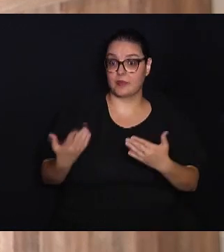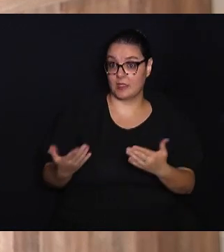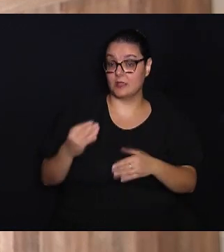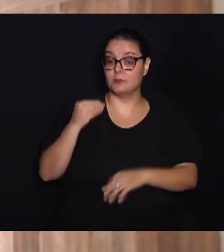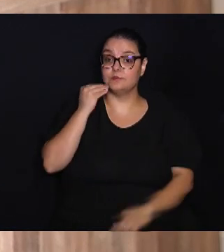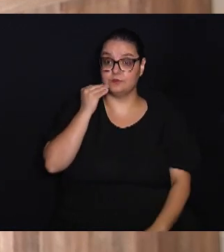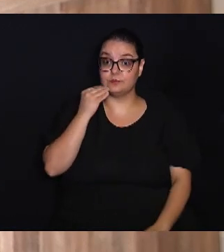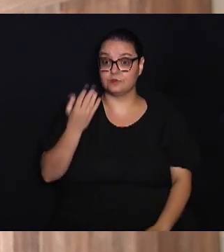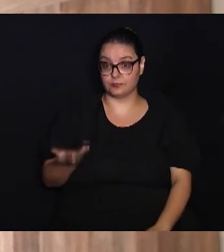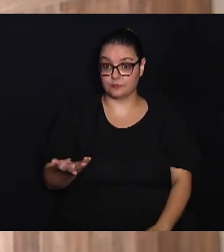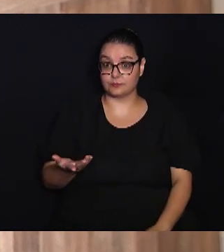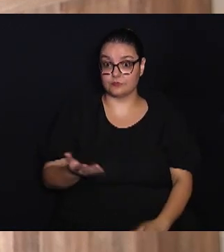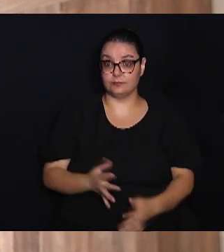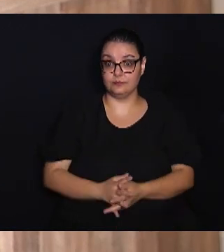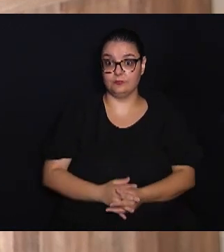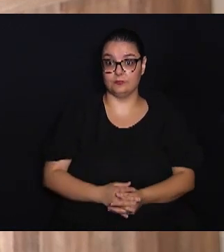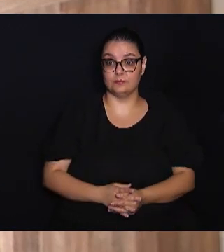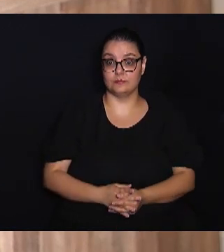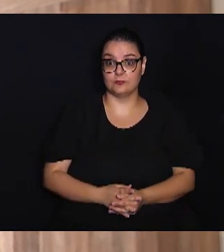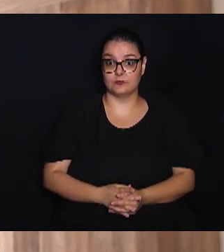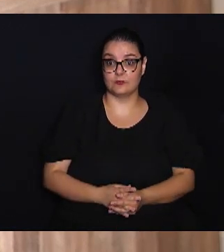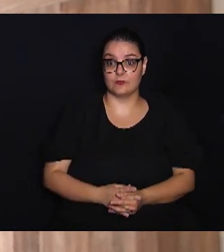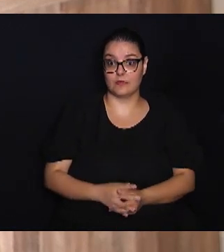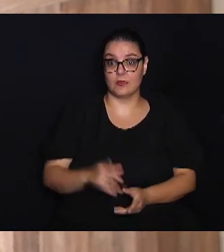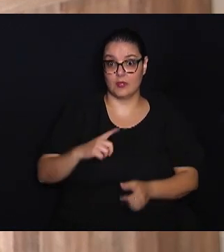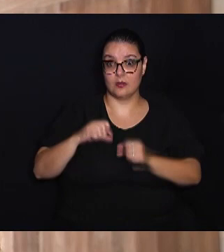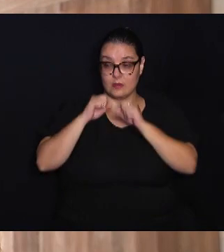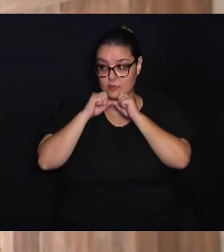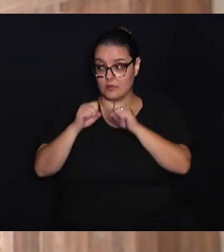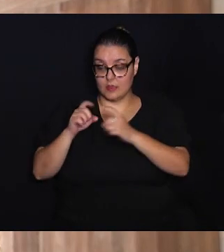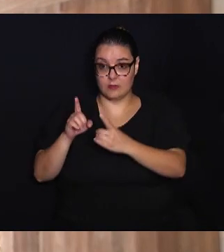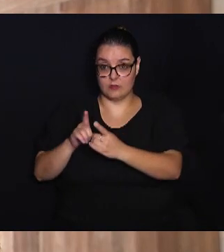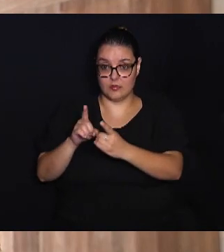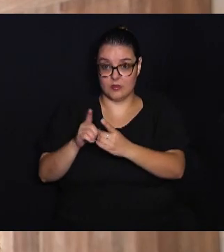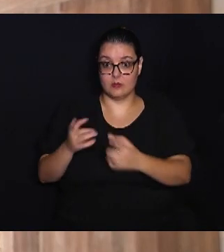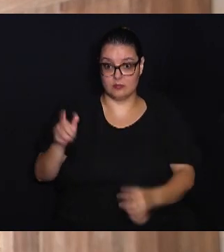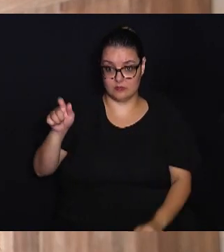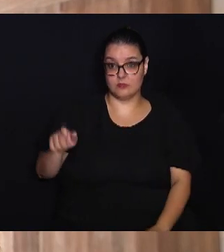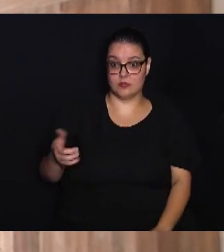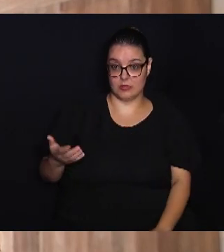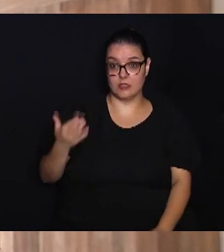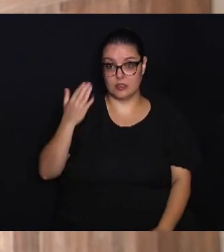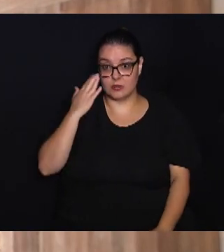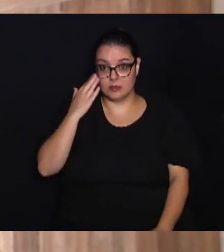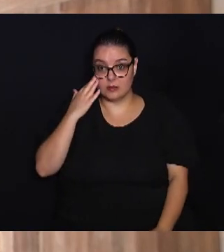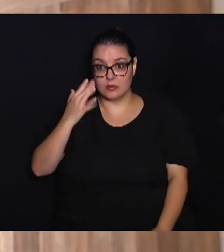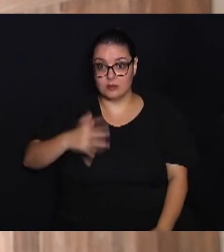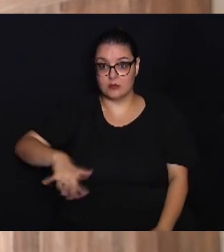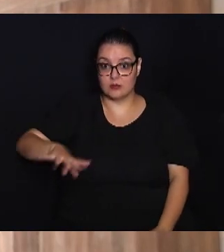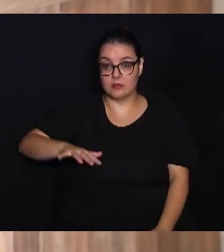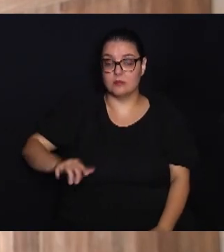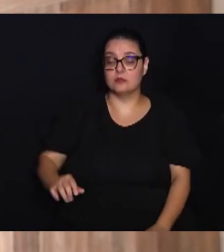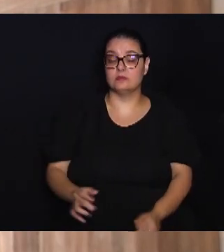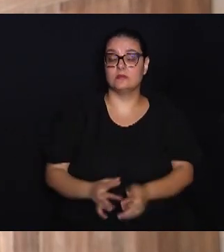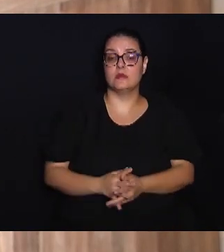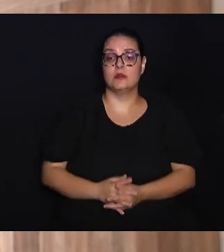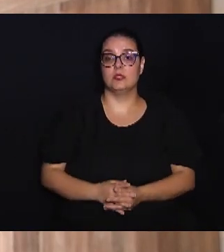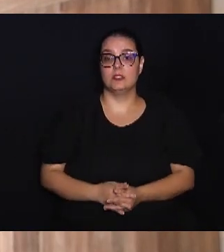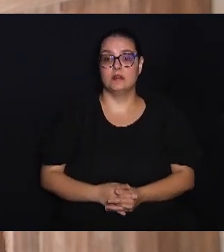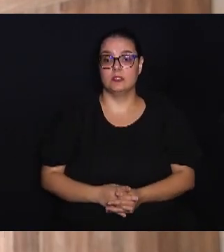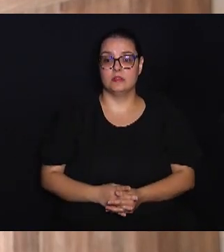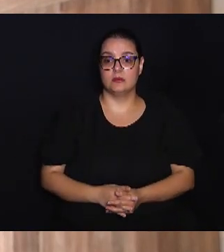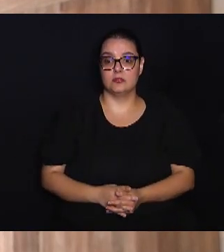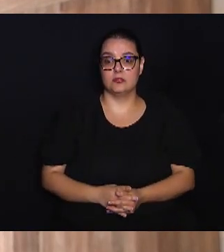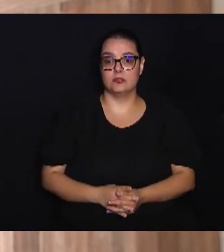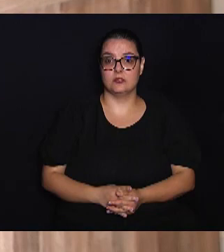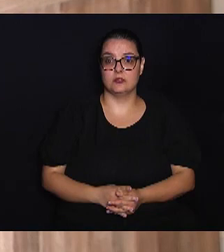teste e tive uma Assessoria né com um uma pessoa que entende do do negócio e